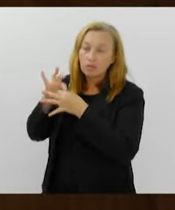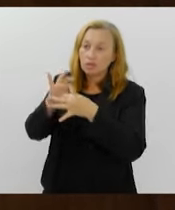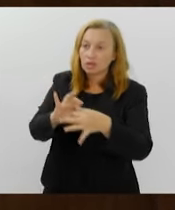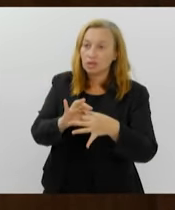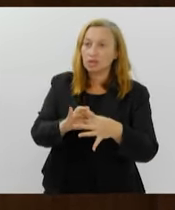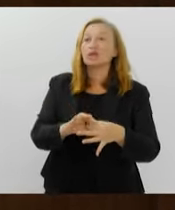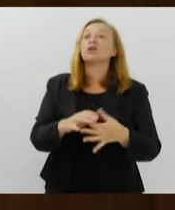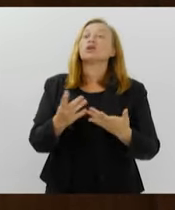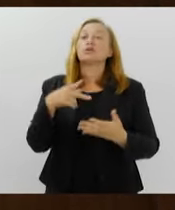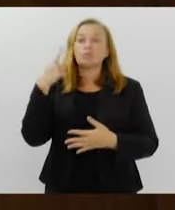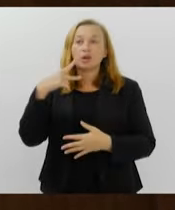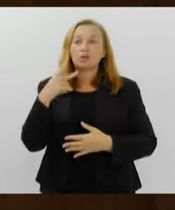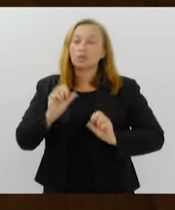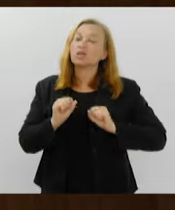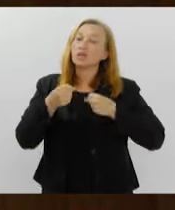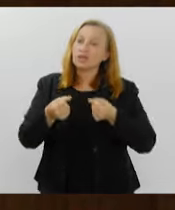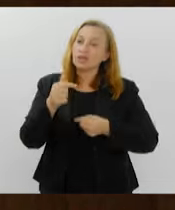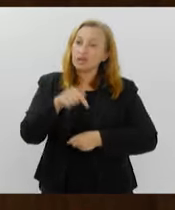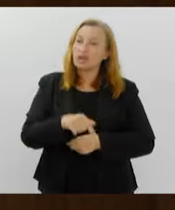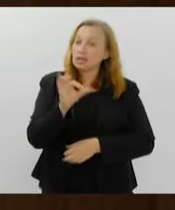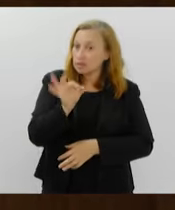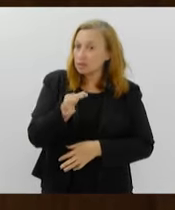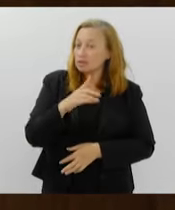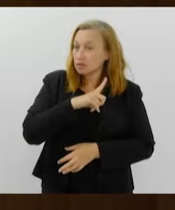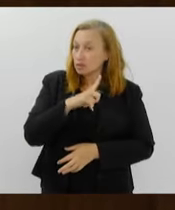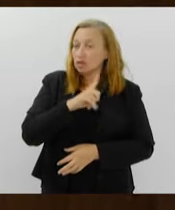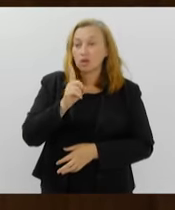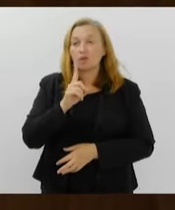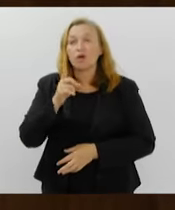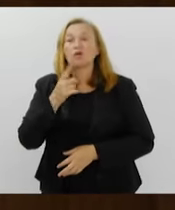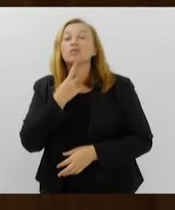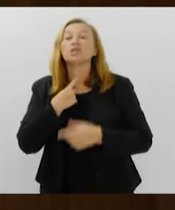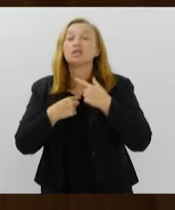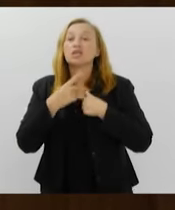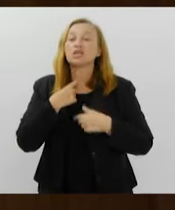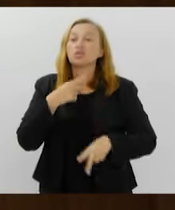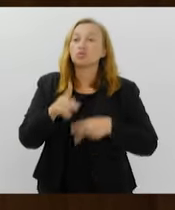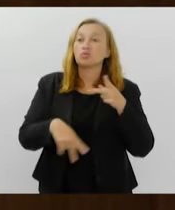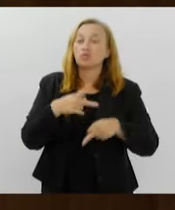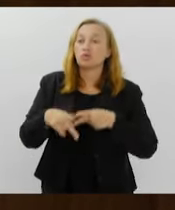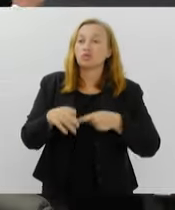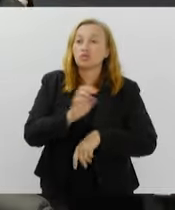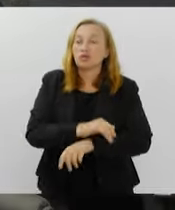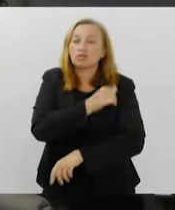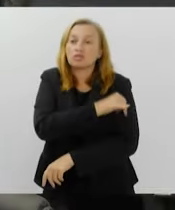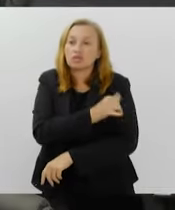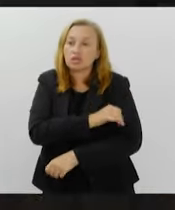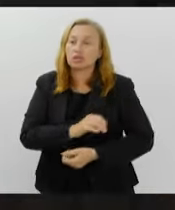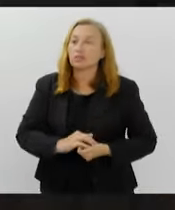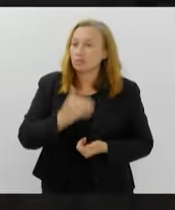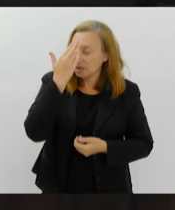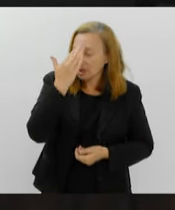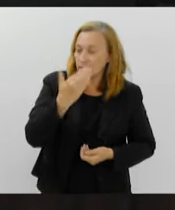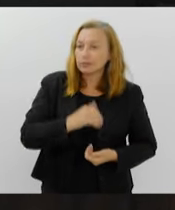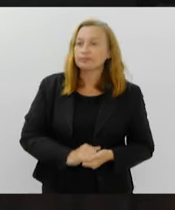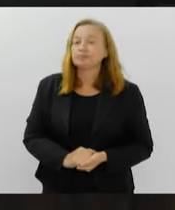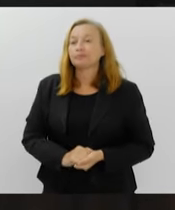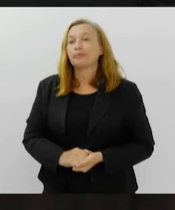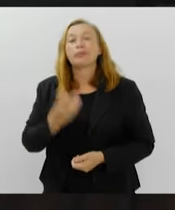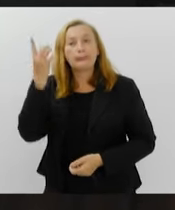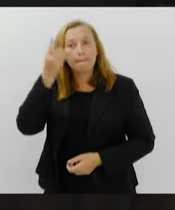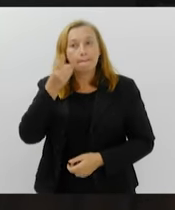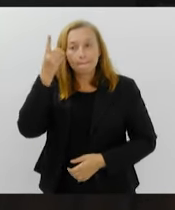a maioria do Parlamento defende aqui eu tenho convicção que não é o desejo da maioria da população do Rio de Janeiro Obrigado Presidente Obrigado